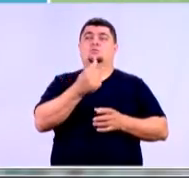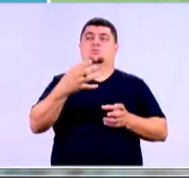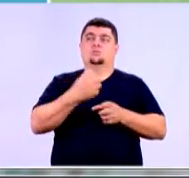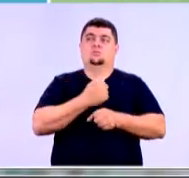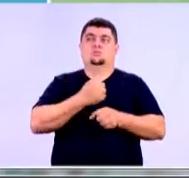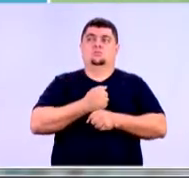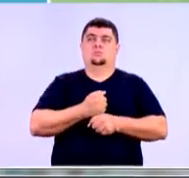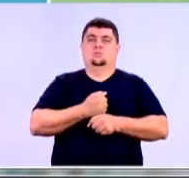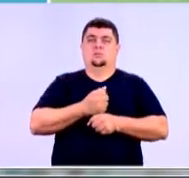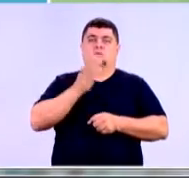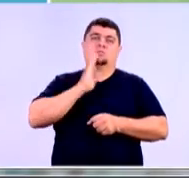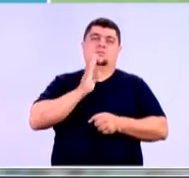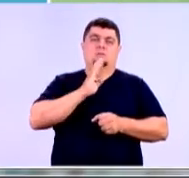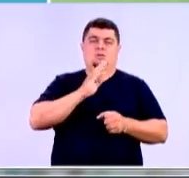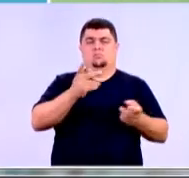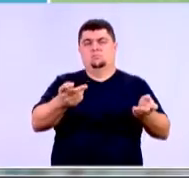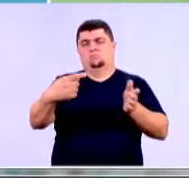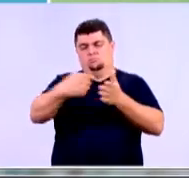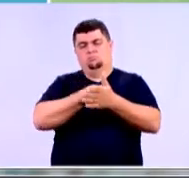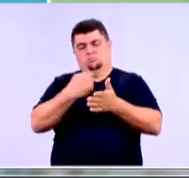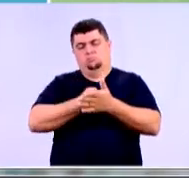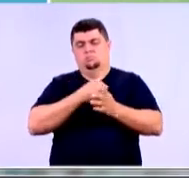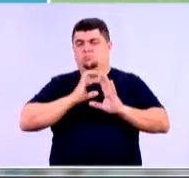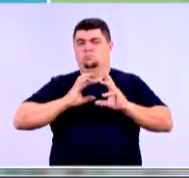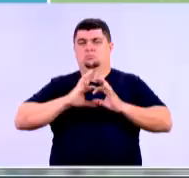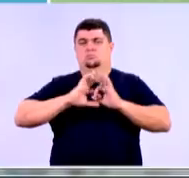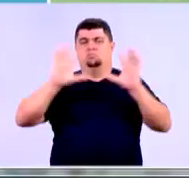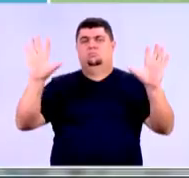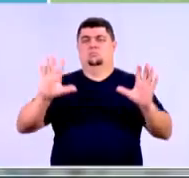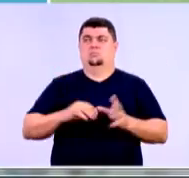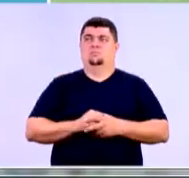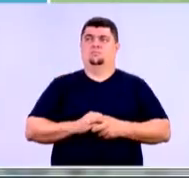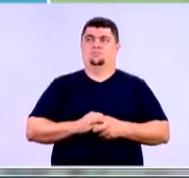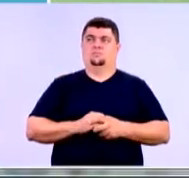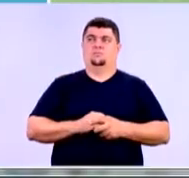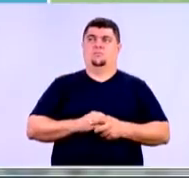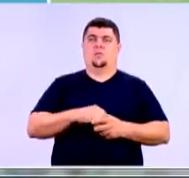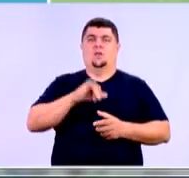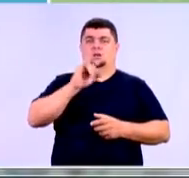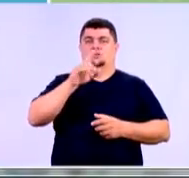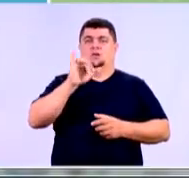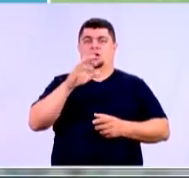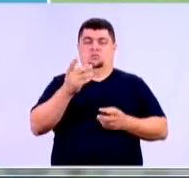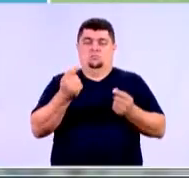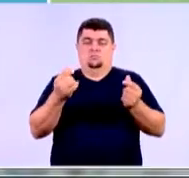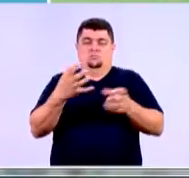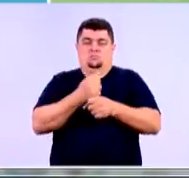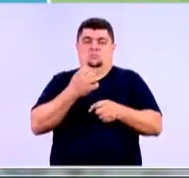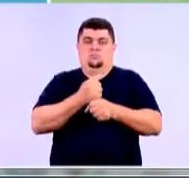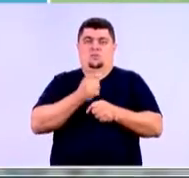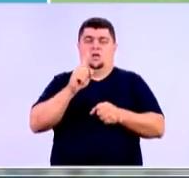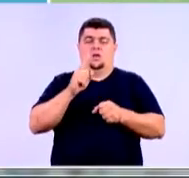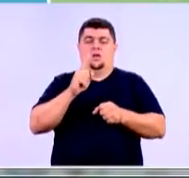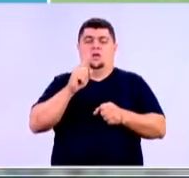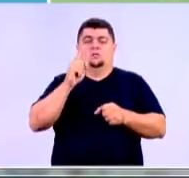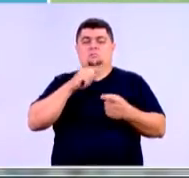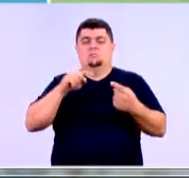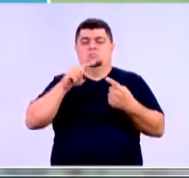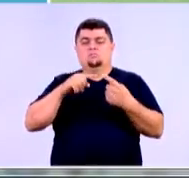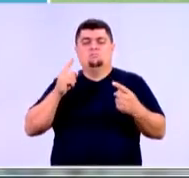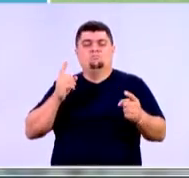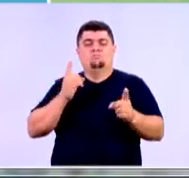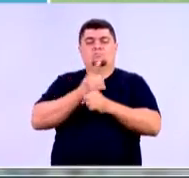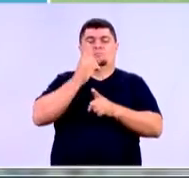legal a participação de vocês. Tragam mais comentários, assim. Indicadores contábeis aqui, a nossa intenção é identificar principalmente